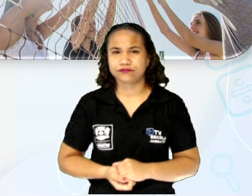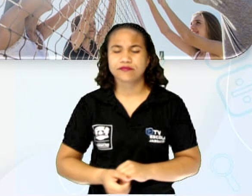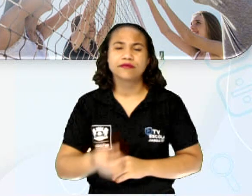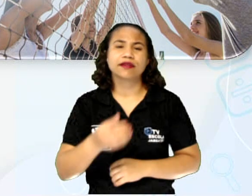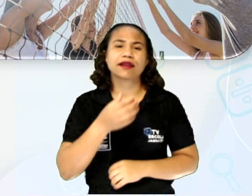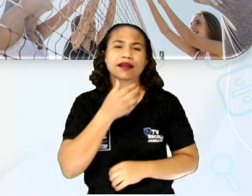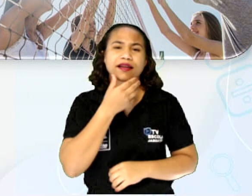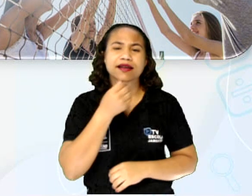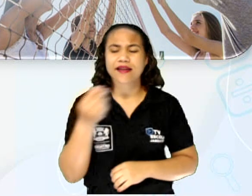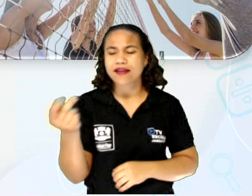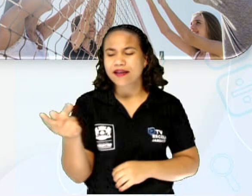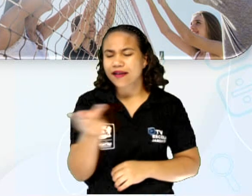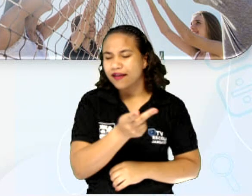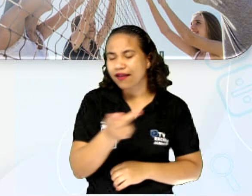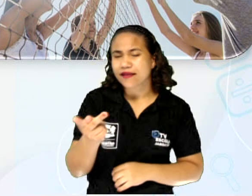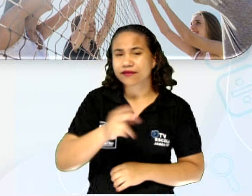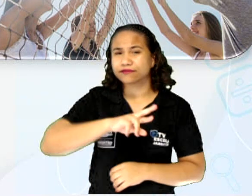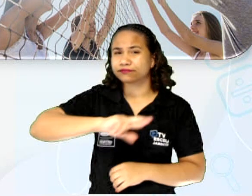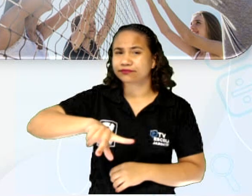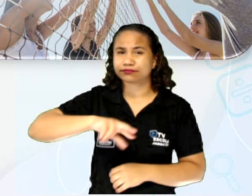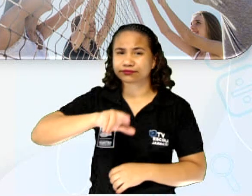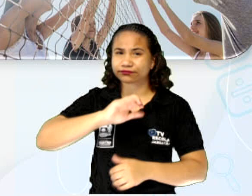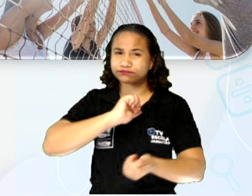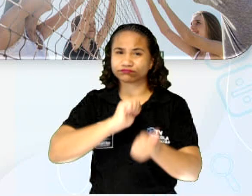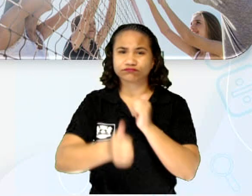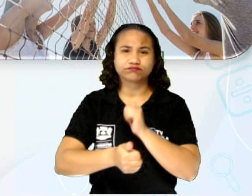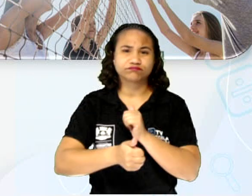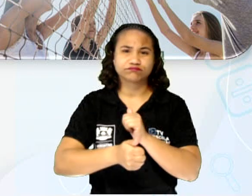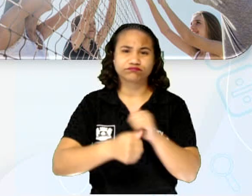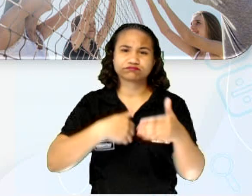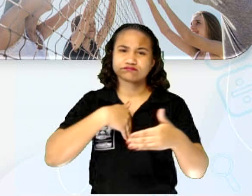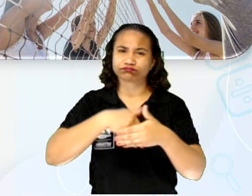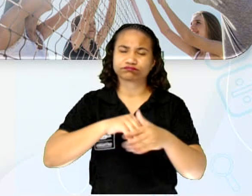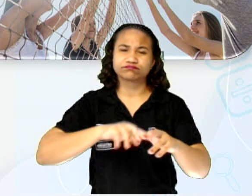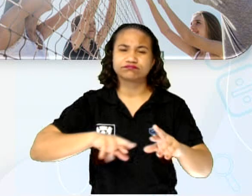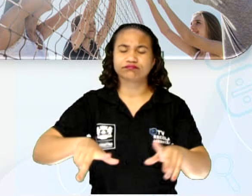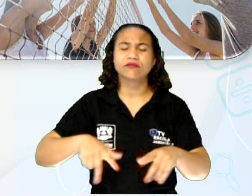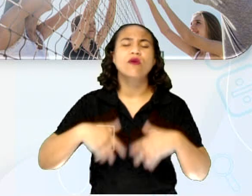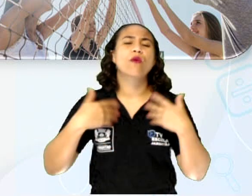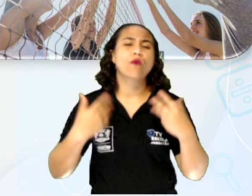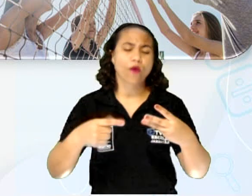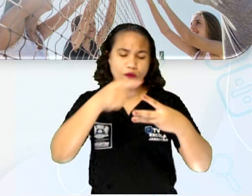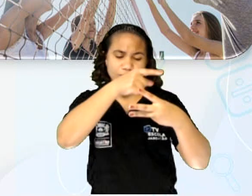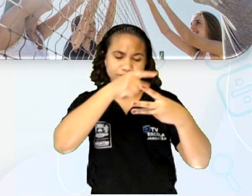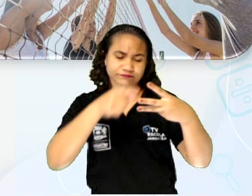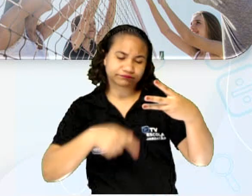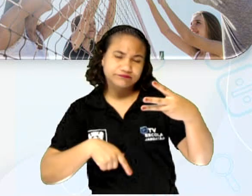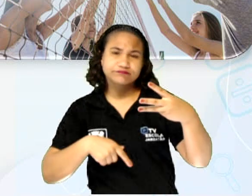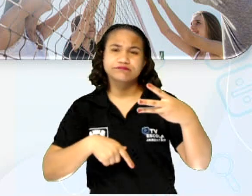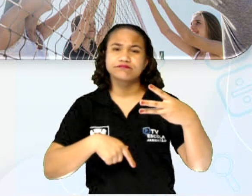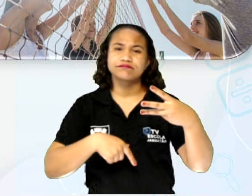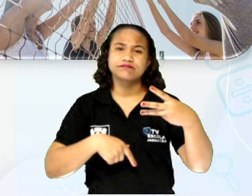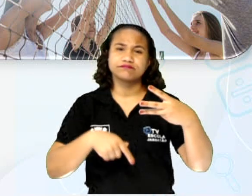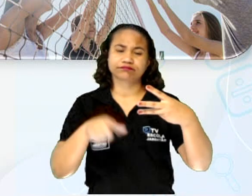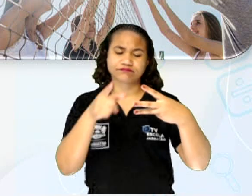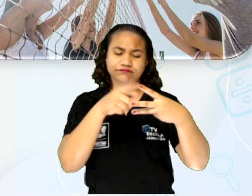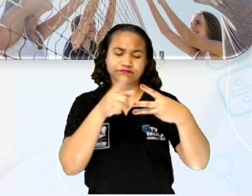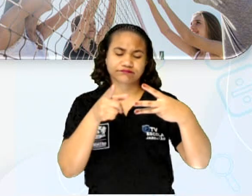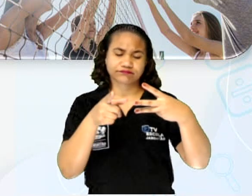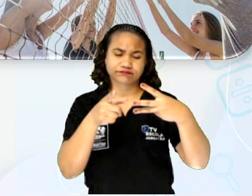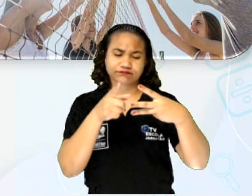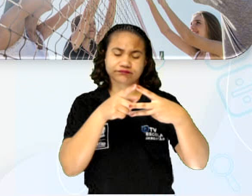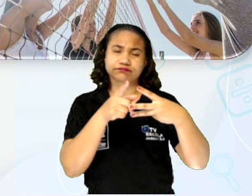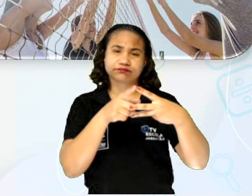Eles não estão jogando futebol, certo? Então, qual é a frase correta? They not are